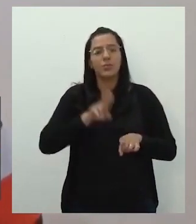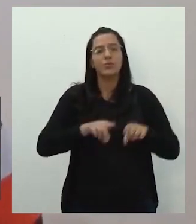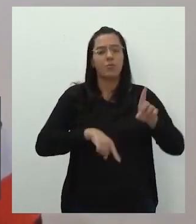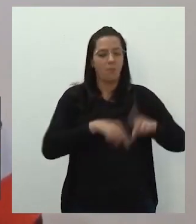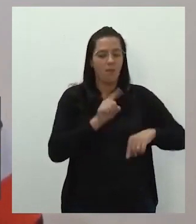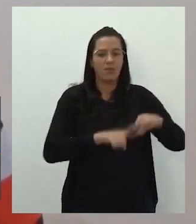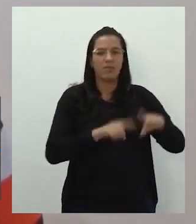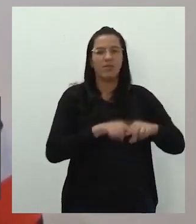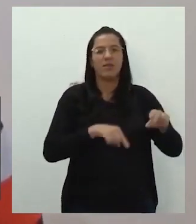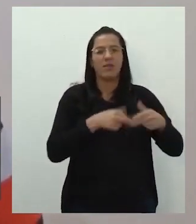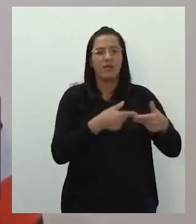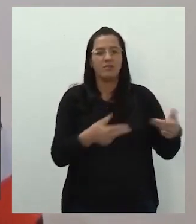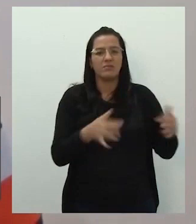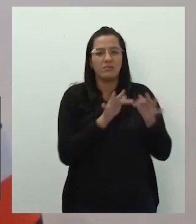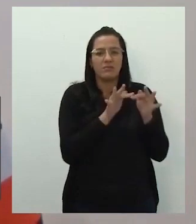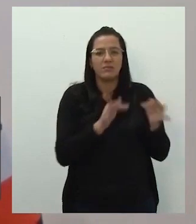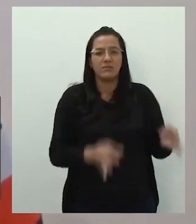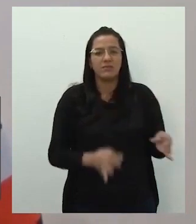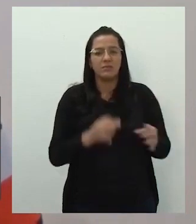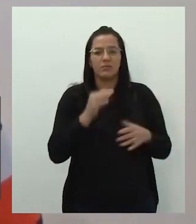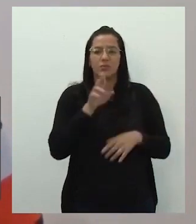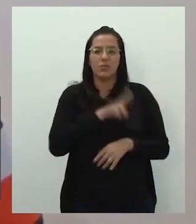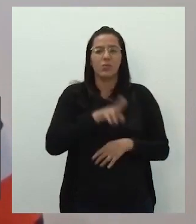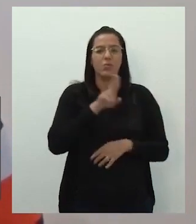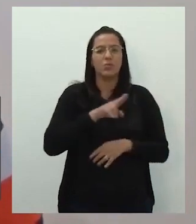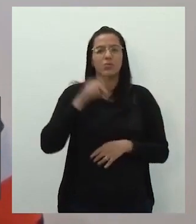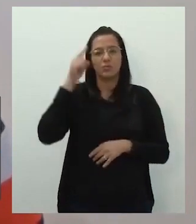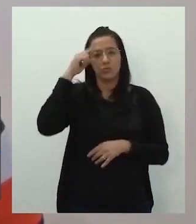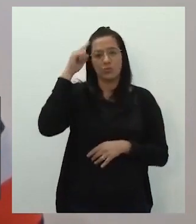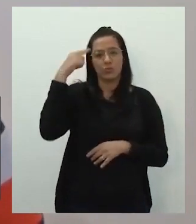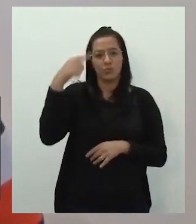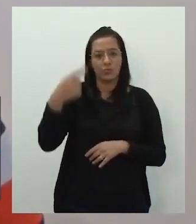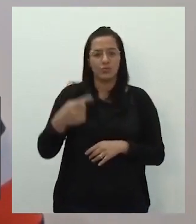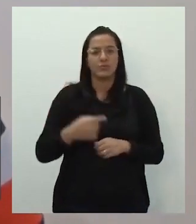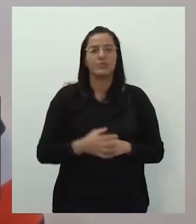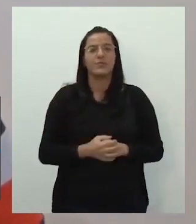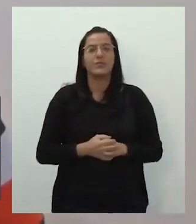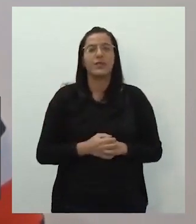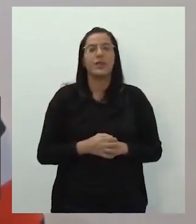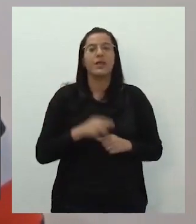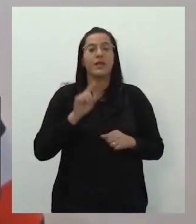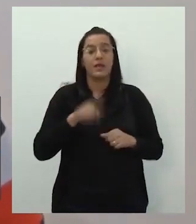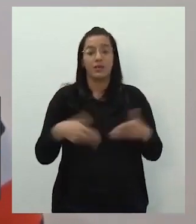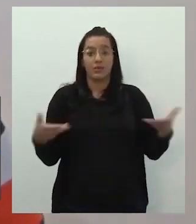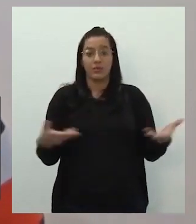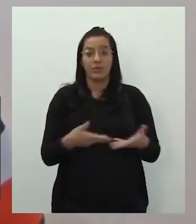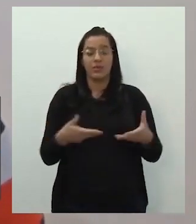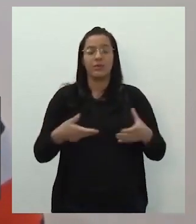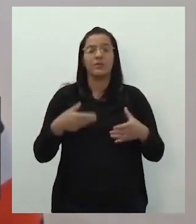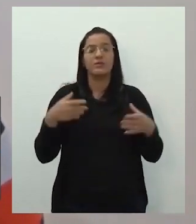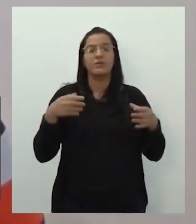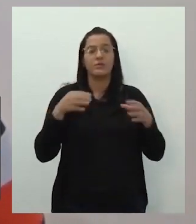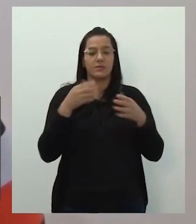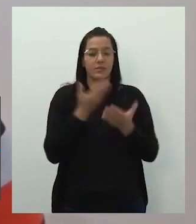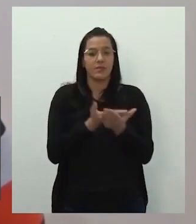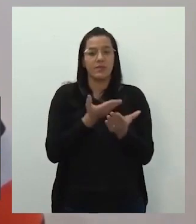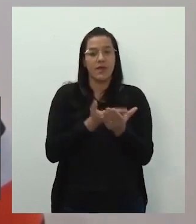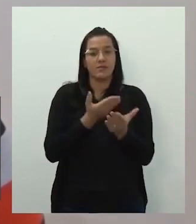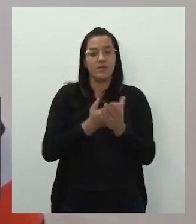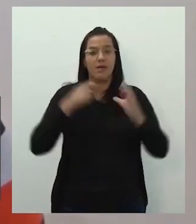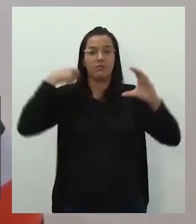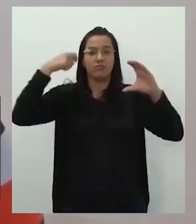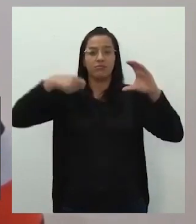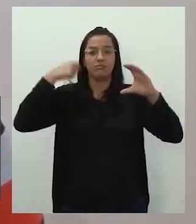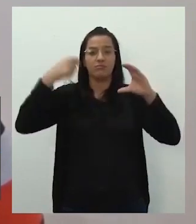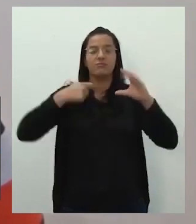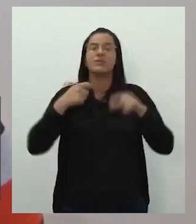dia, caso os estudantes queiram reproduzir em casa. Nesse momento de aulas remotas, esse levantamento é imprescindível para que os